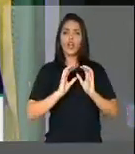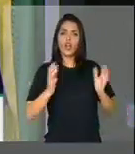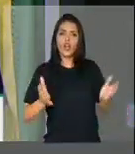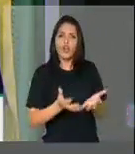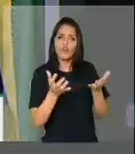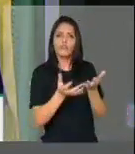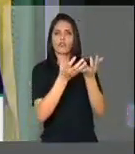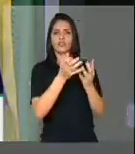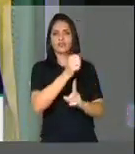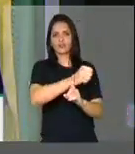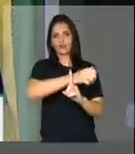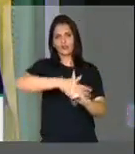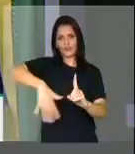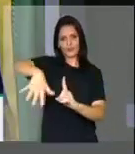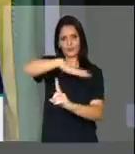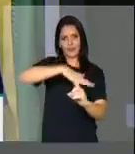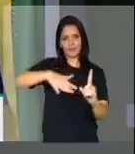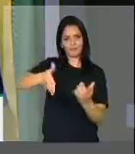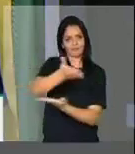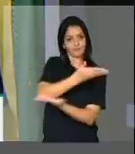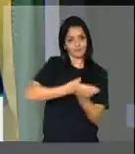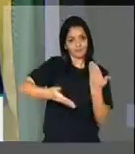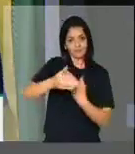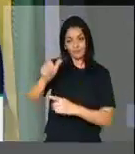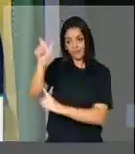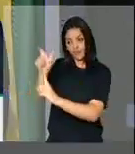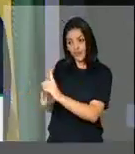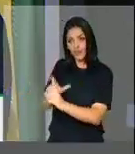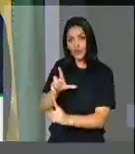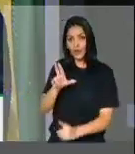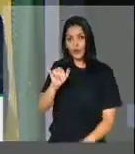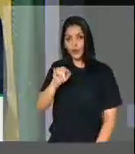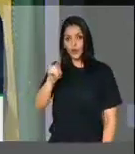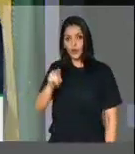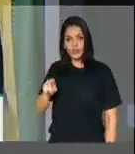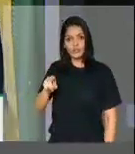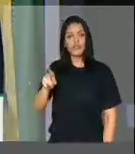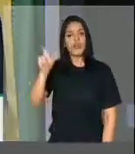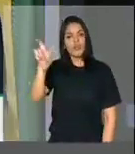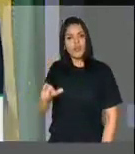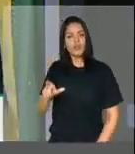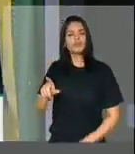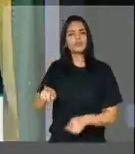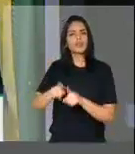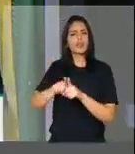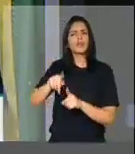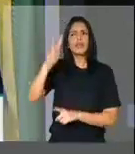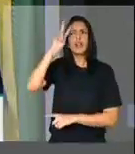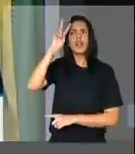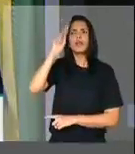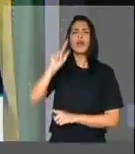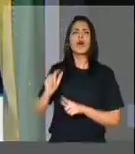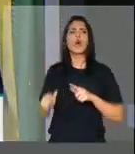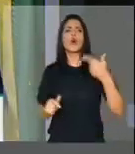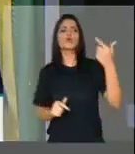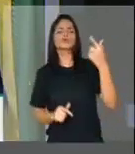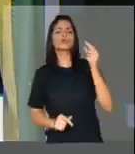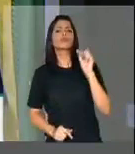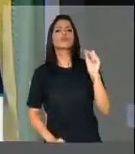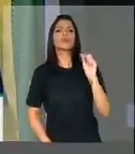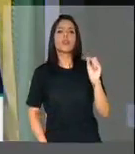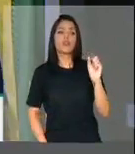convivência social. A figura de Luiz Eduardo Magalhães me evoca uma outra, do